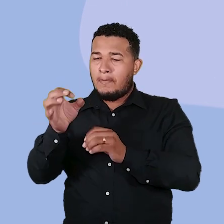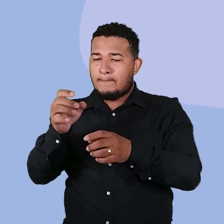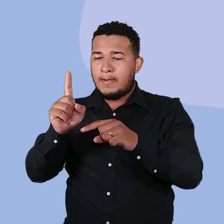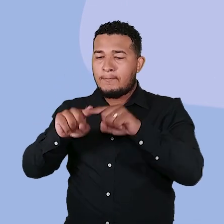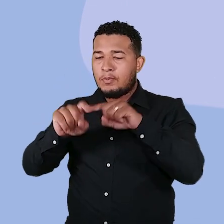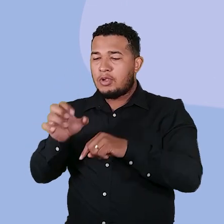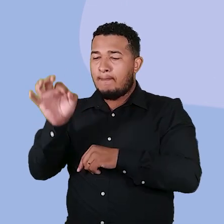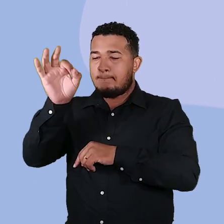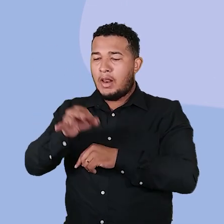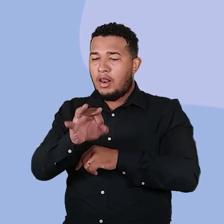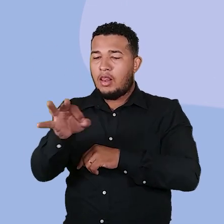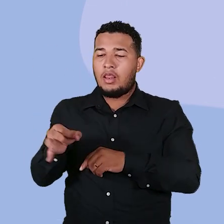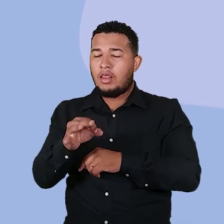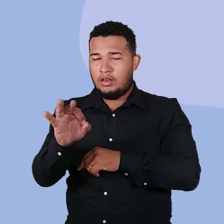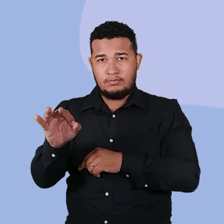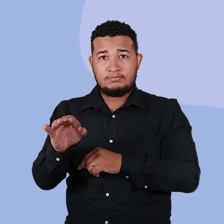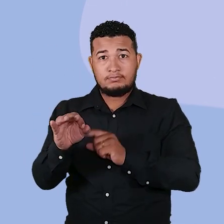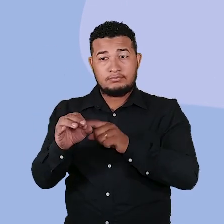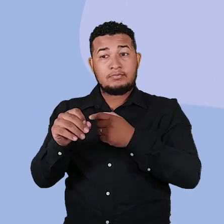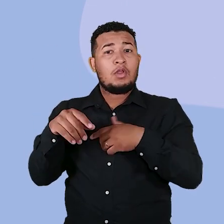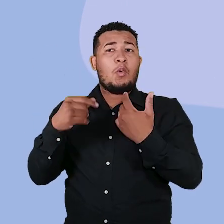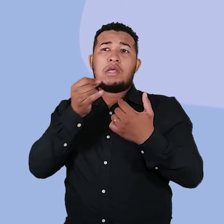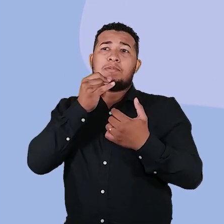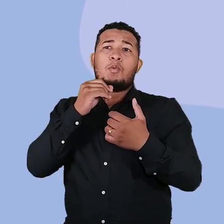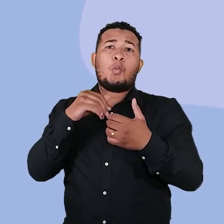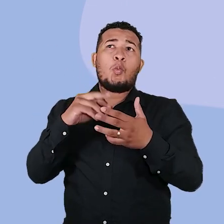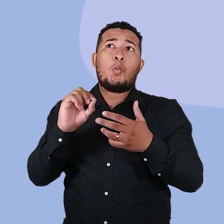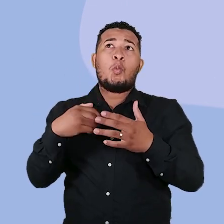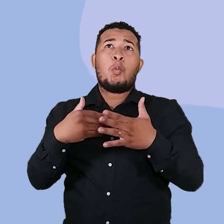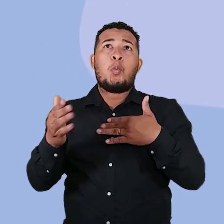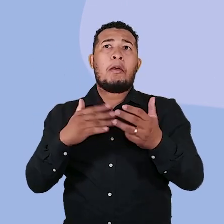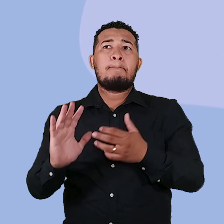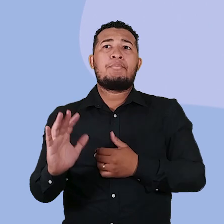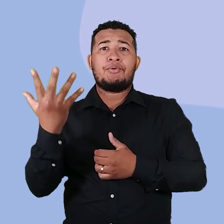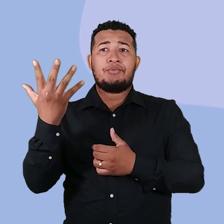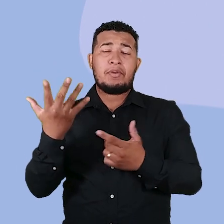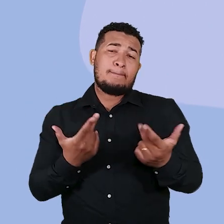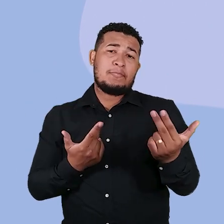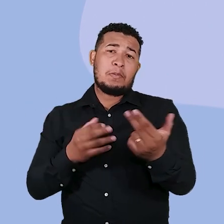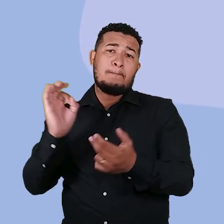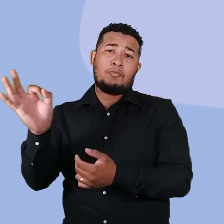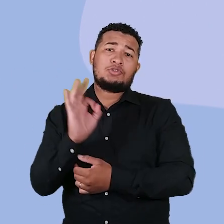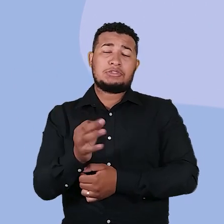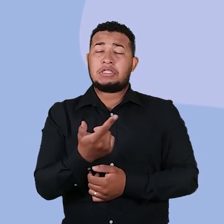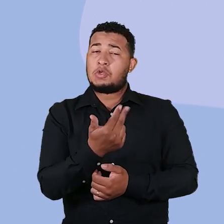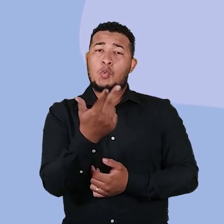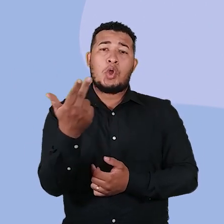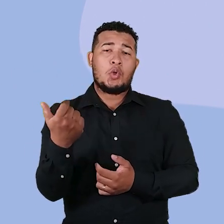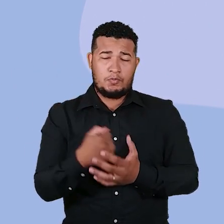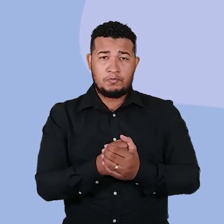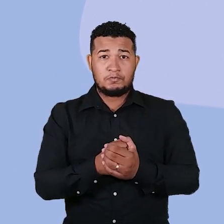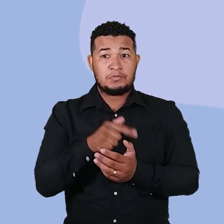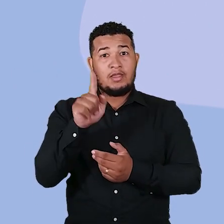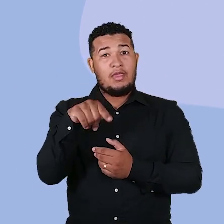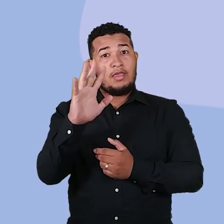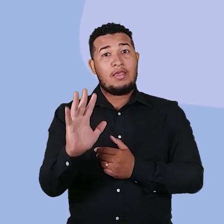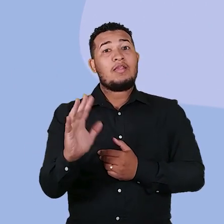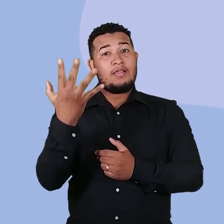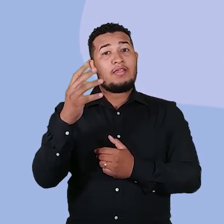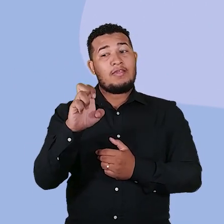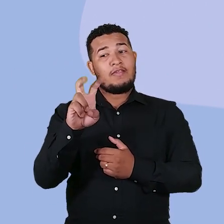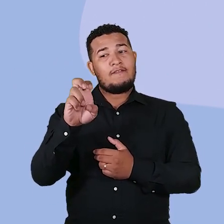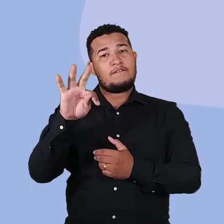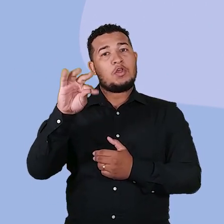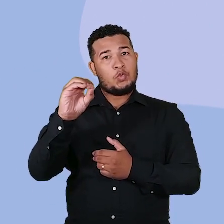de moedas não viciadas dizemos que a chance que tem de cair qual que é situação ela é igual para todas